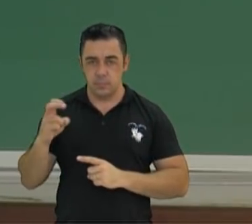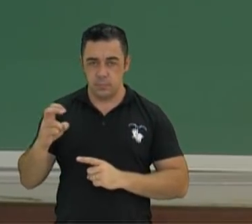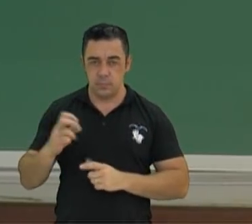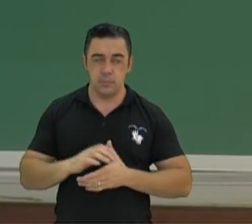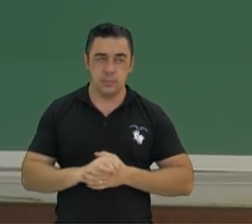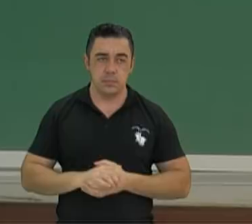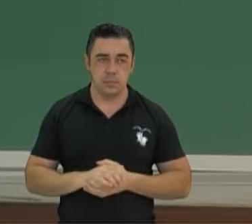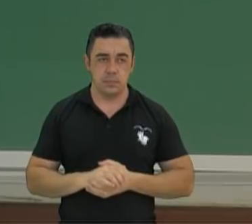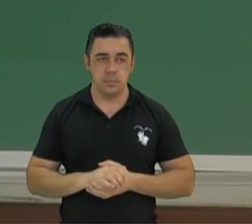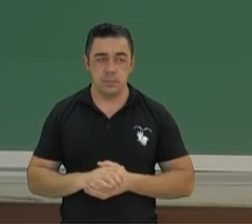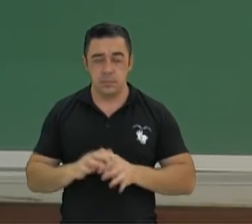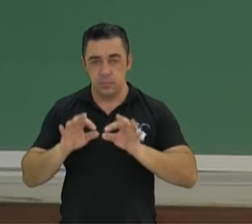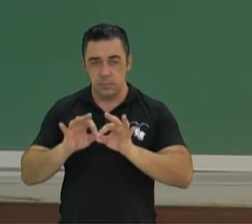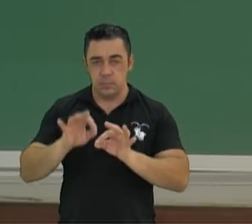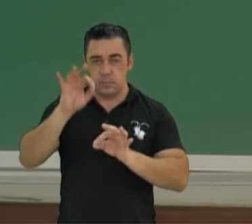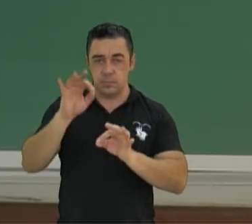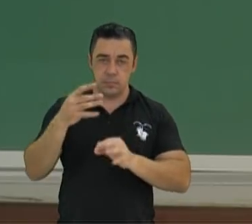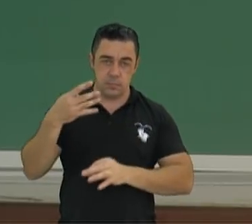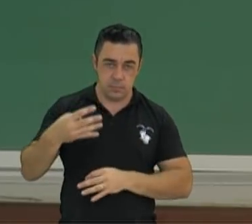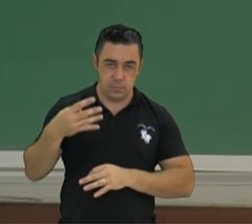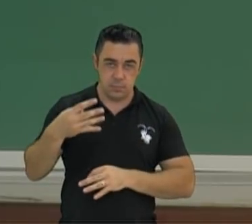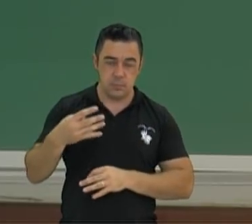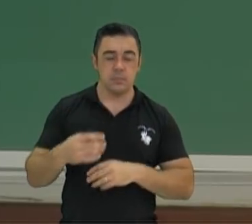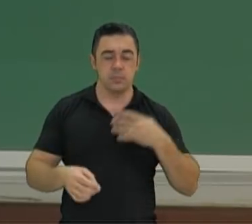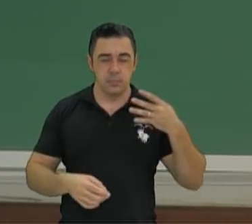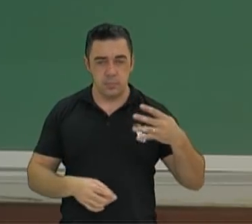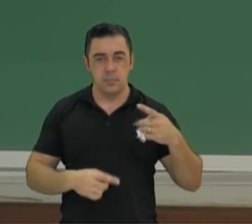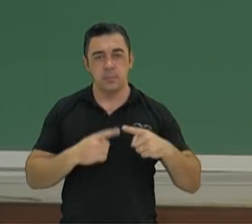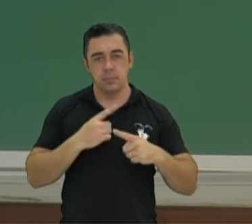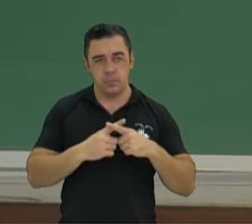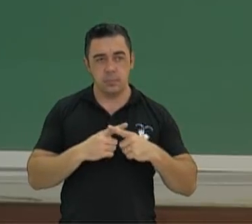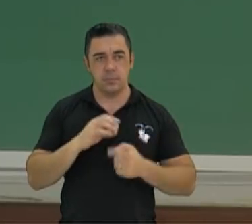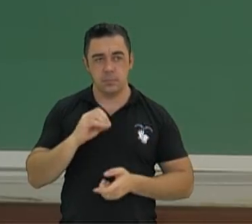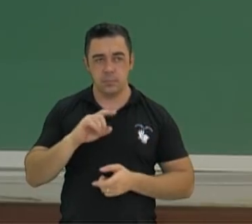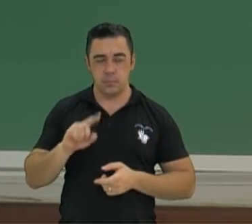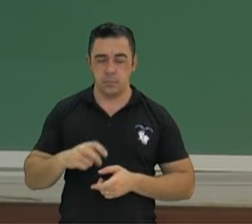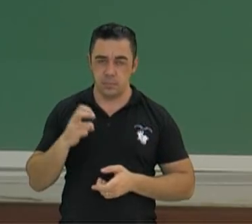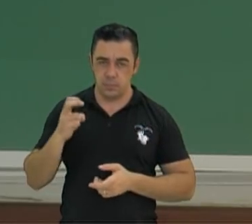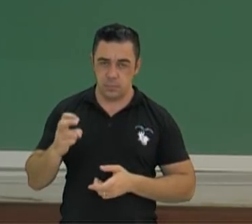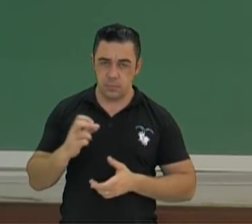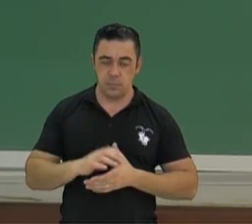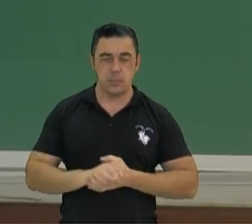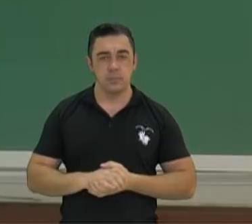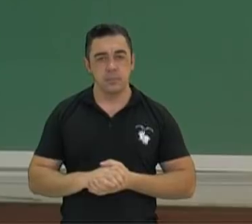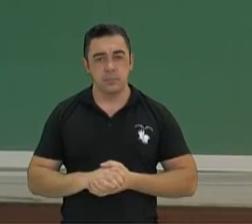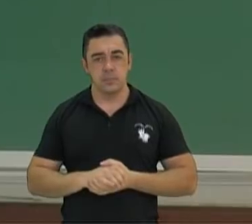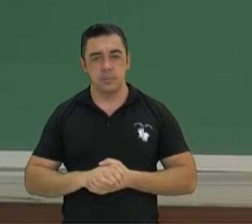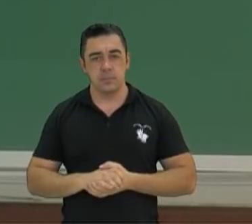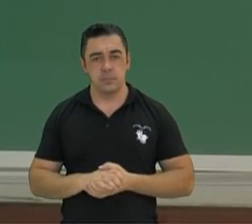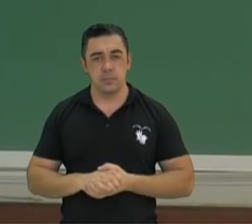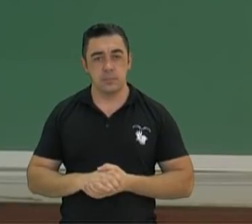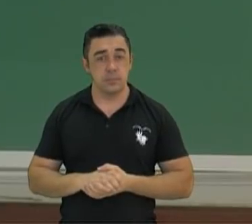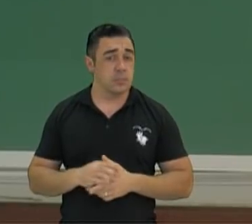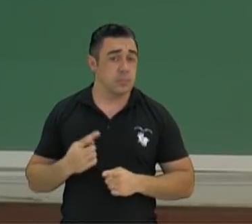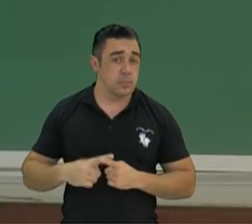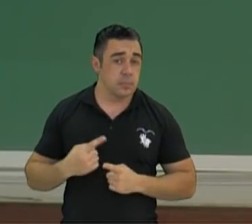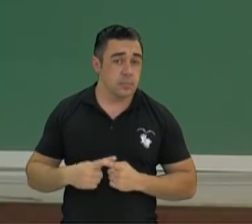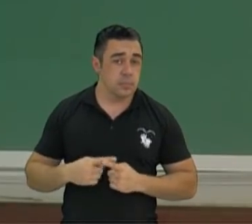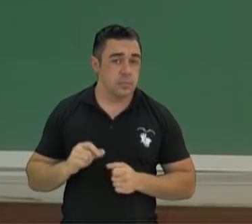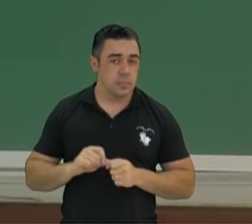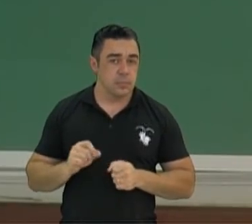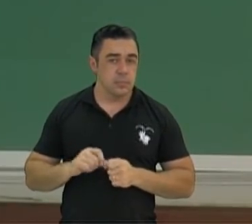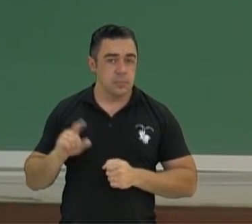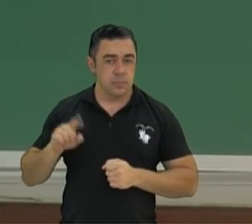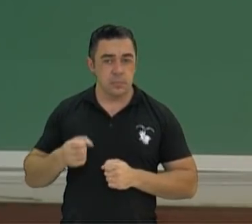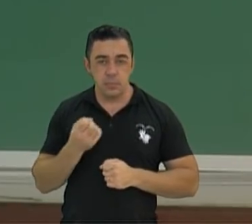vezes 0,5. E a altura também, 4 cubinhos, 4 vezes 0,5. Por quê? Multiplicar